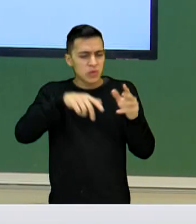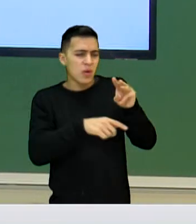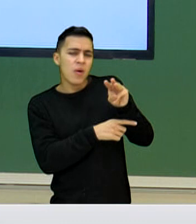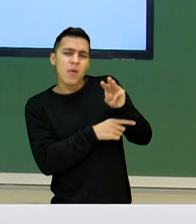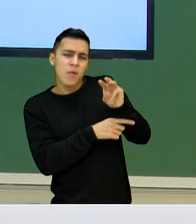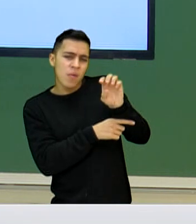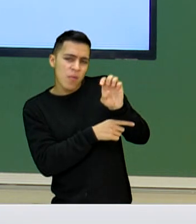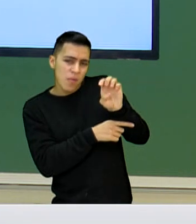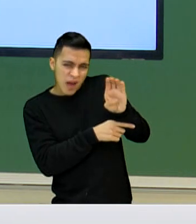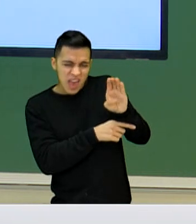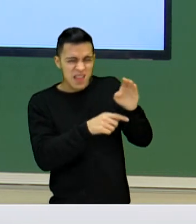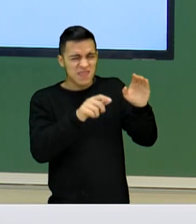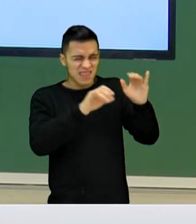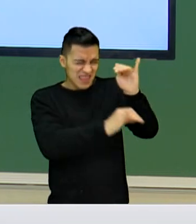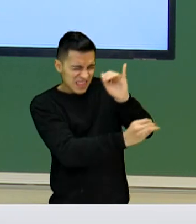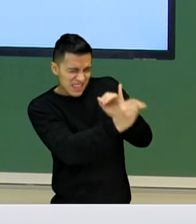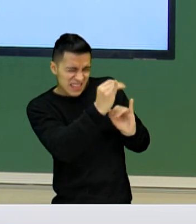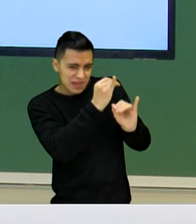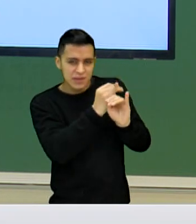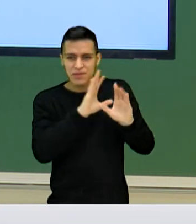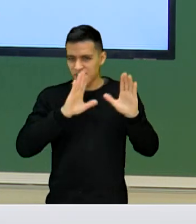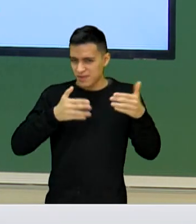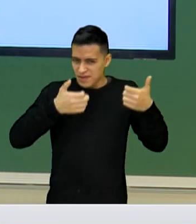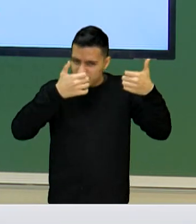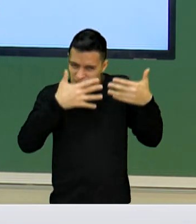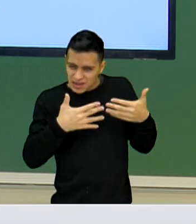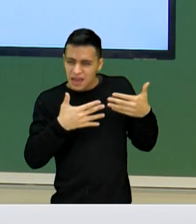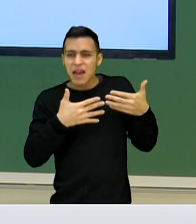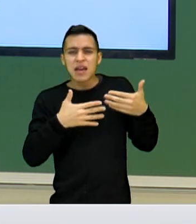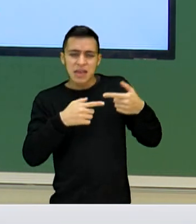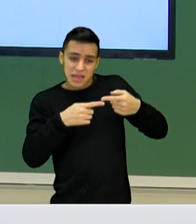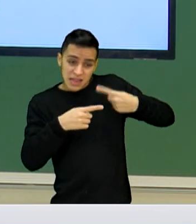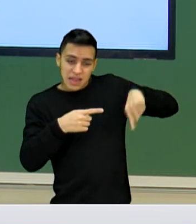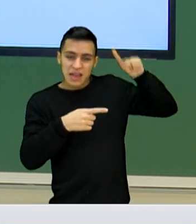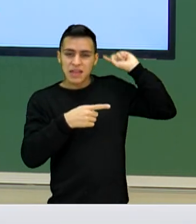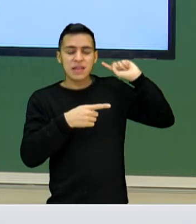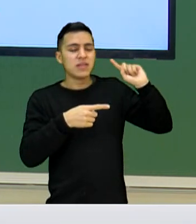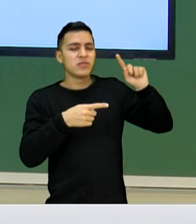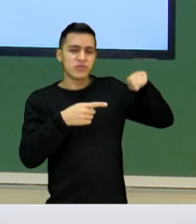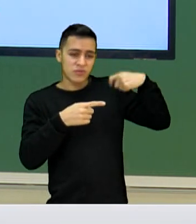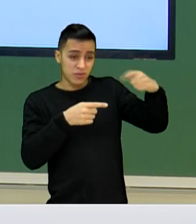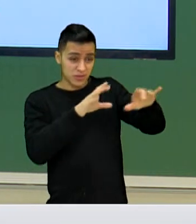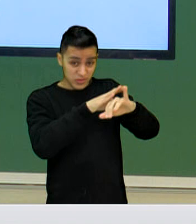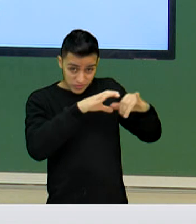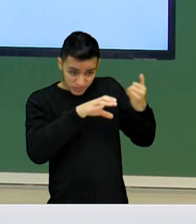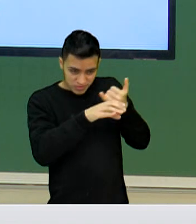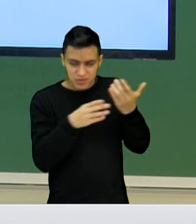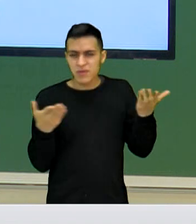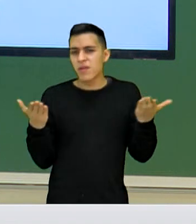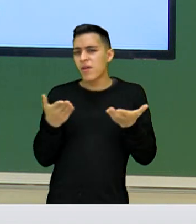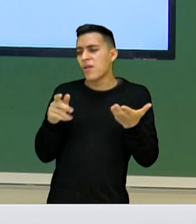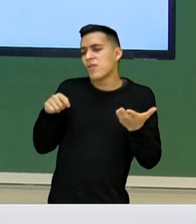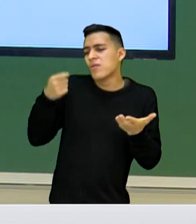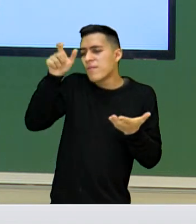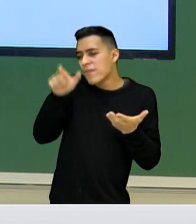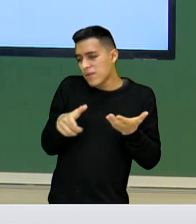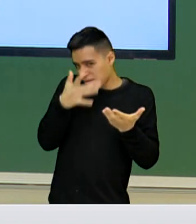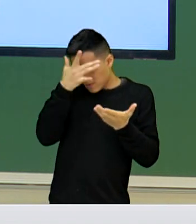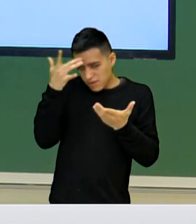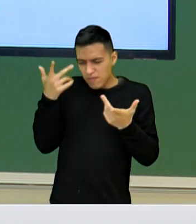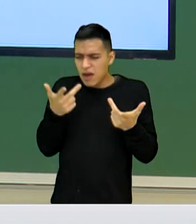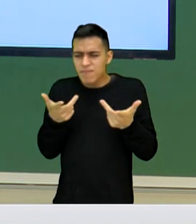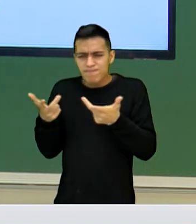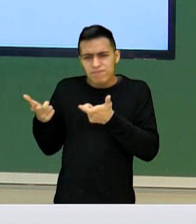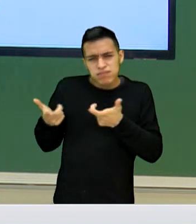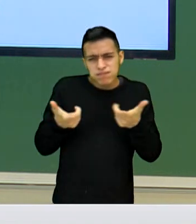falando da web, nós não falamos de youtubers semana passada? Agora a gente vai falar de gamers.